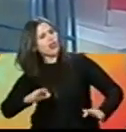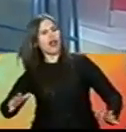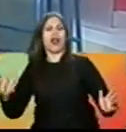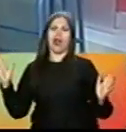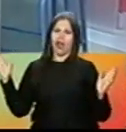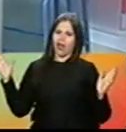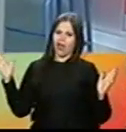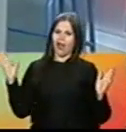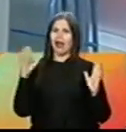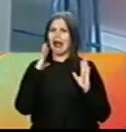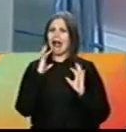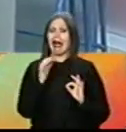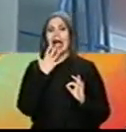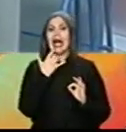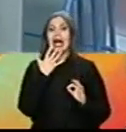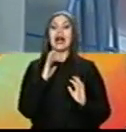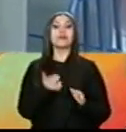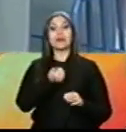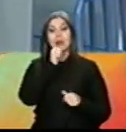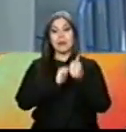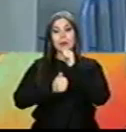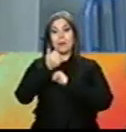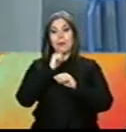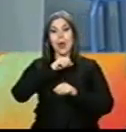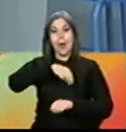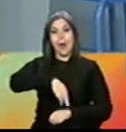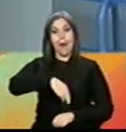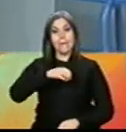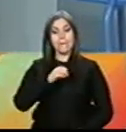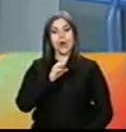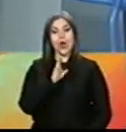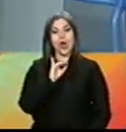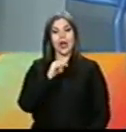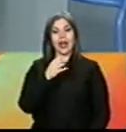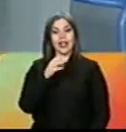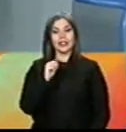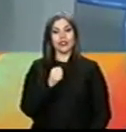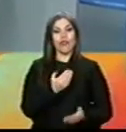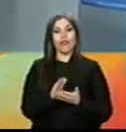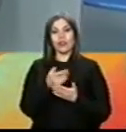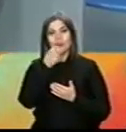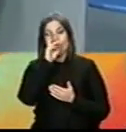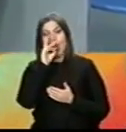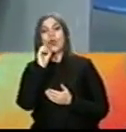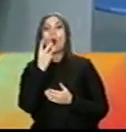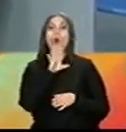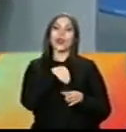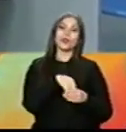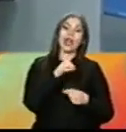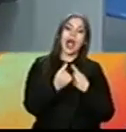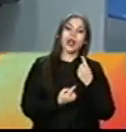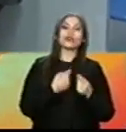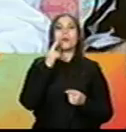depois chega a pela margarita. Tem que beber mais morrito, que é o que ele sabe fazer bem. Tu faz morrito sem álcool e outros com álcool. Já percebi, fazes